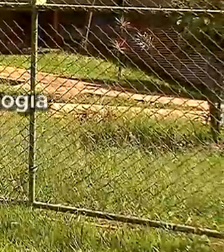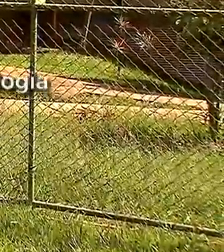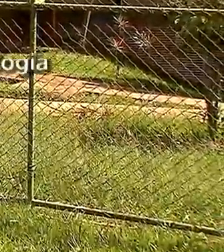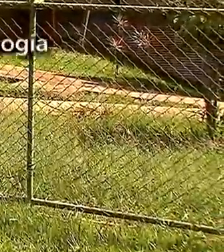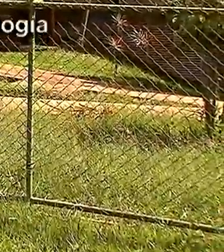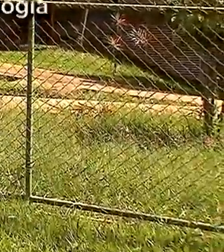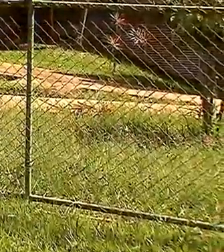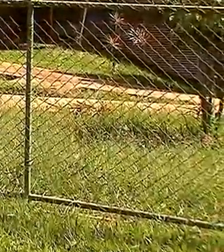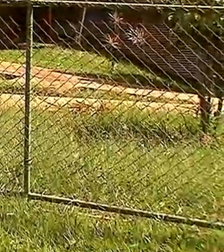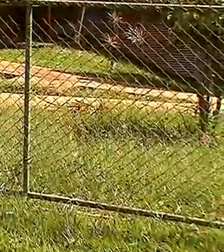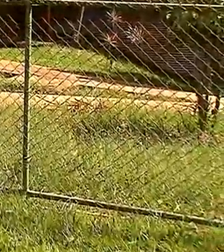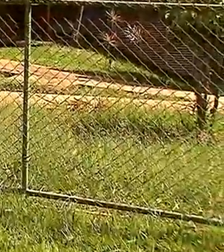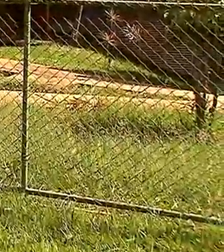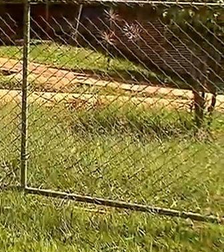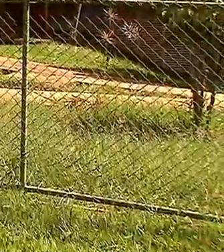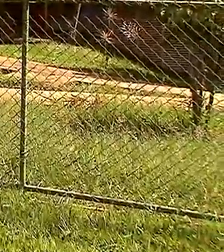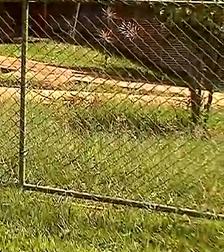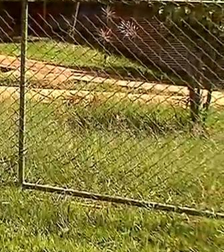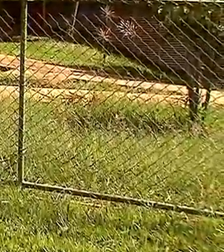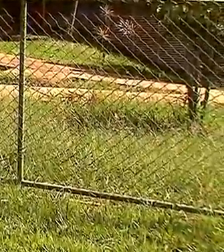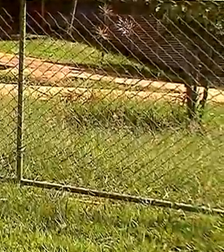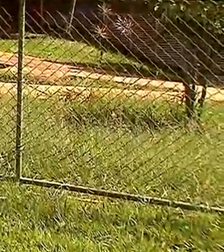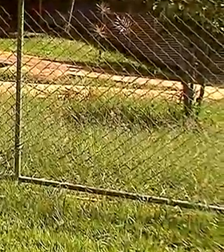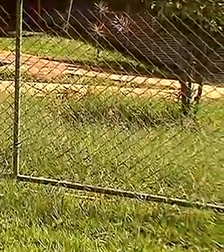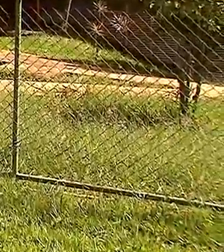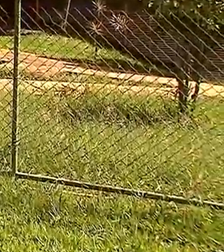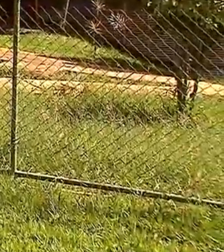Tchau, tchau.